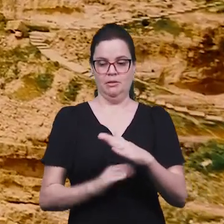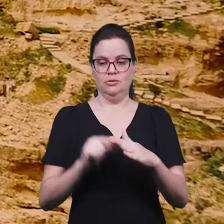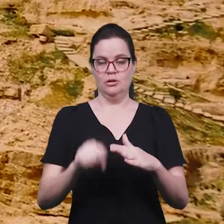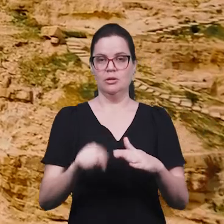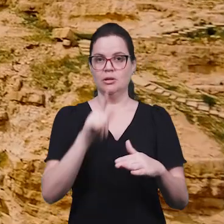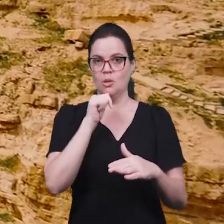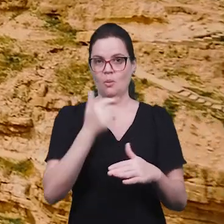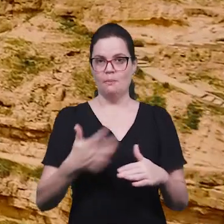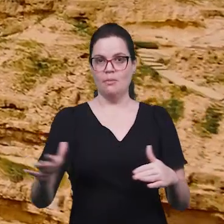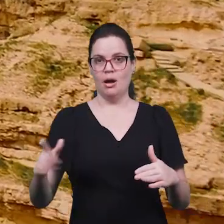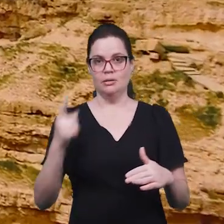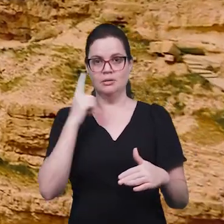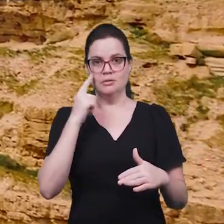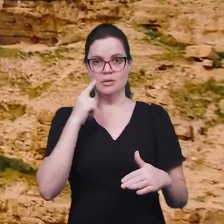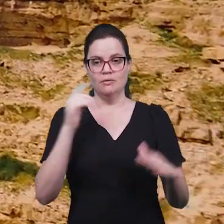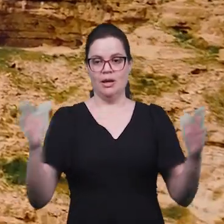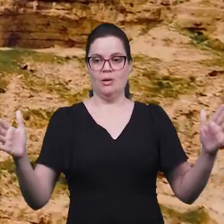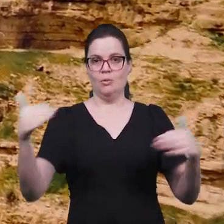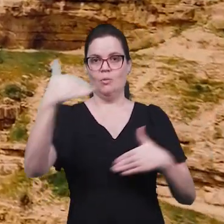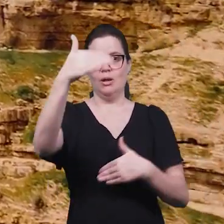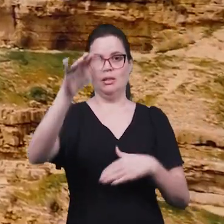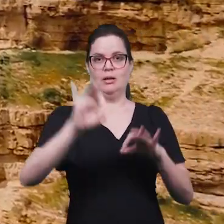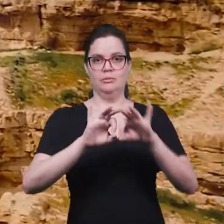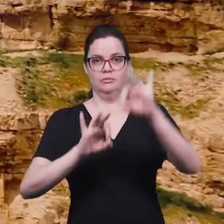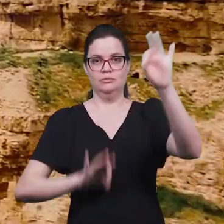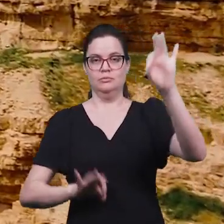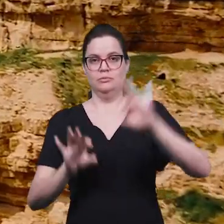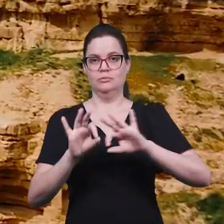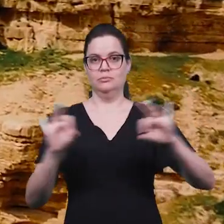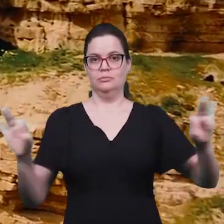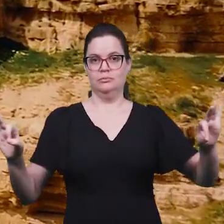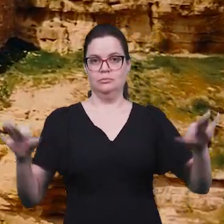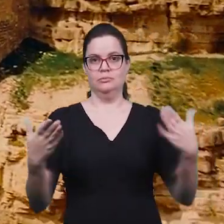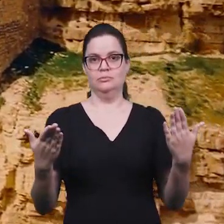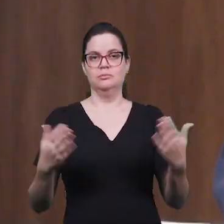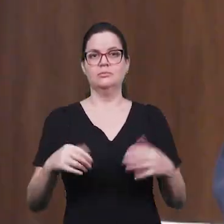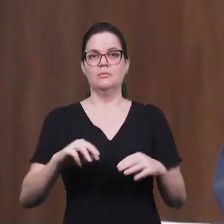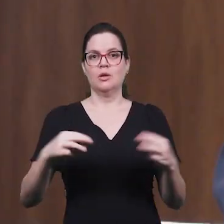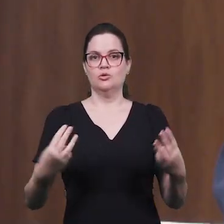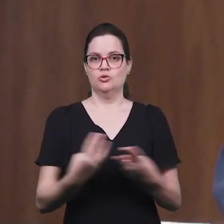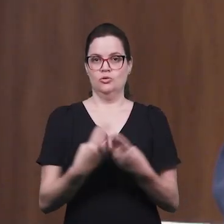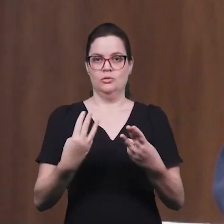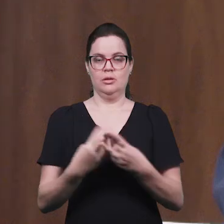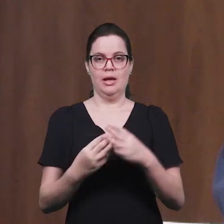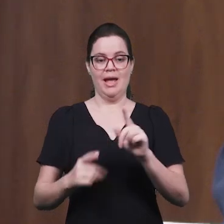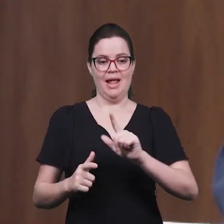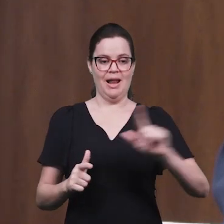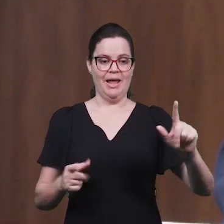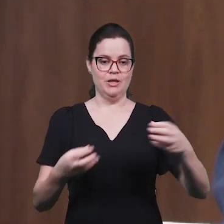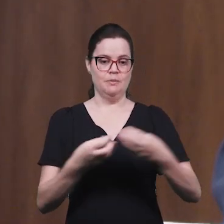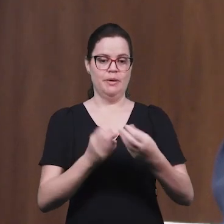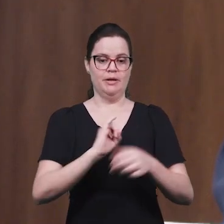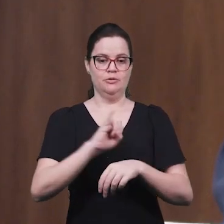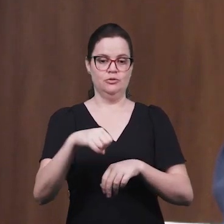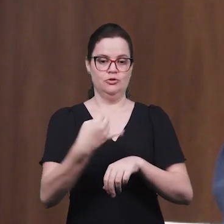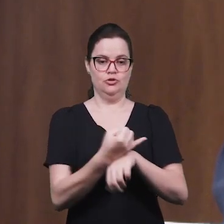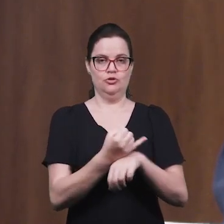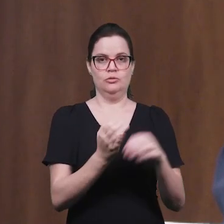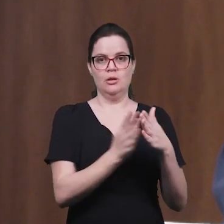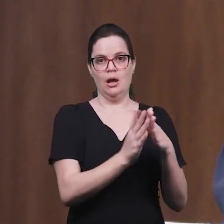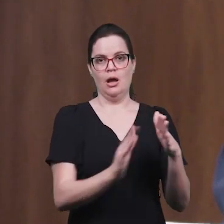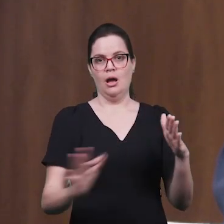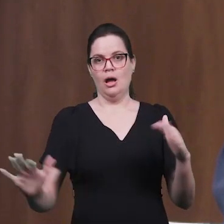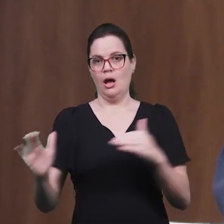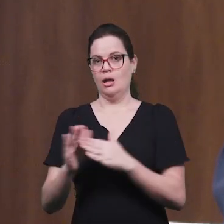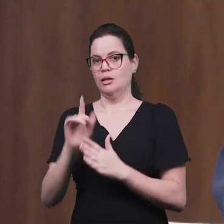meridional. Então, a localização. O deserto da Judéia situa-se a leste de Jerusalém e estende-se até